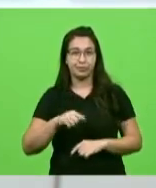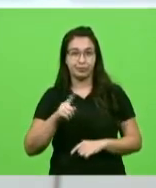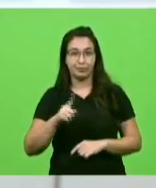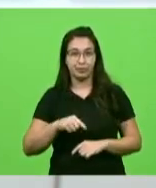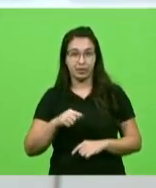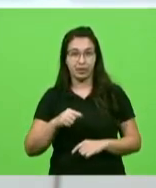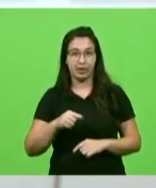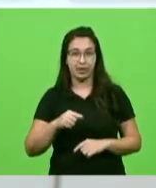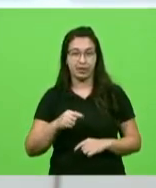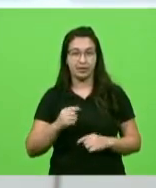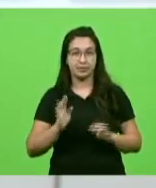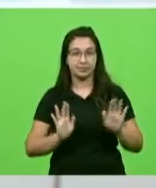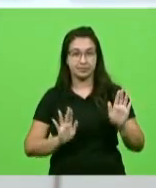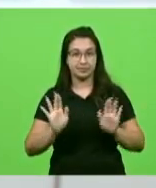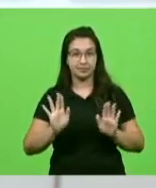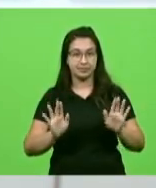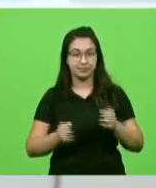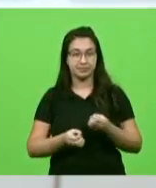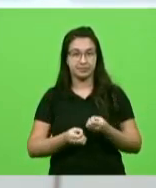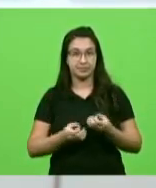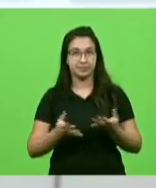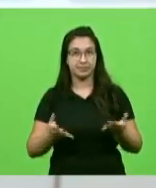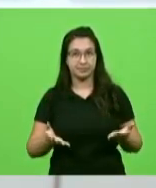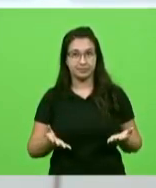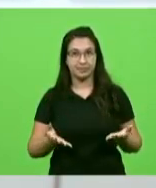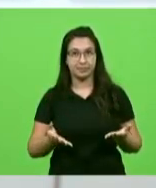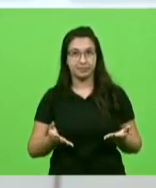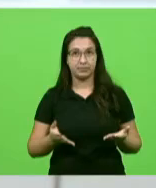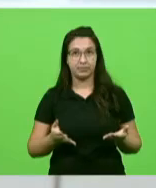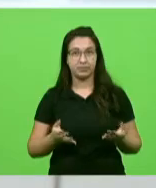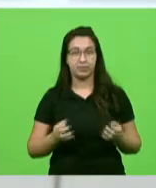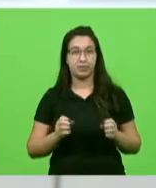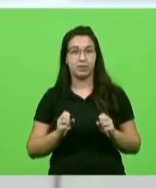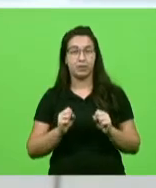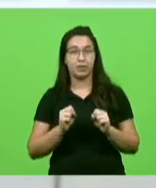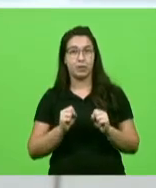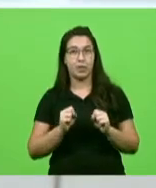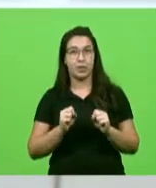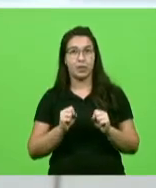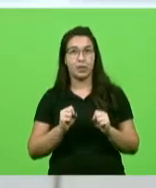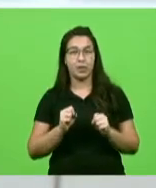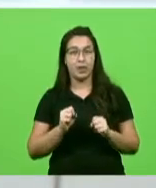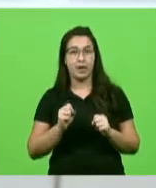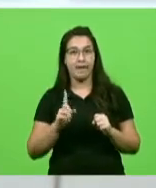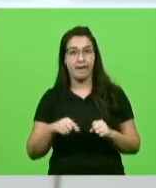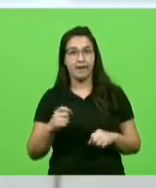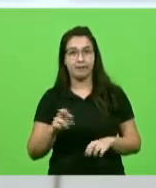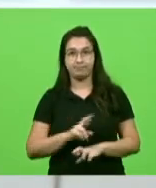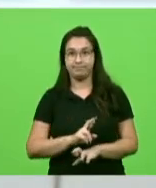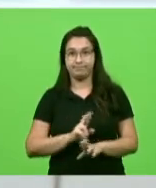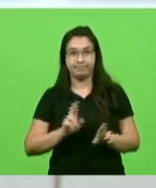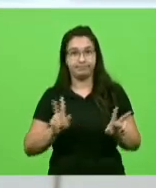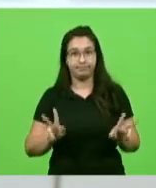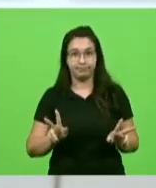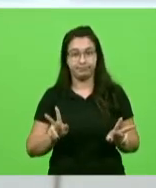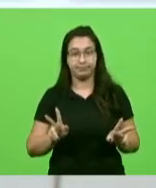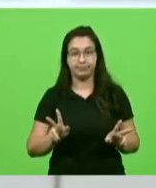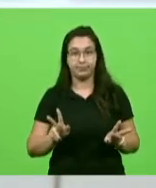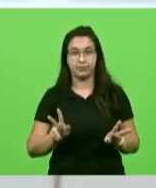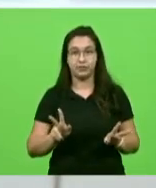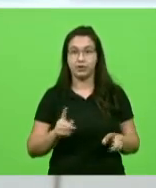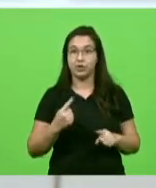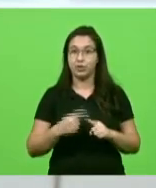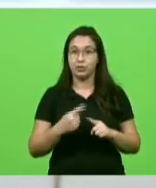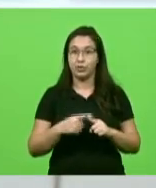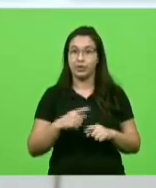meio de dispensa de licitação perfeitamente ajustável a situação de excepcionalidade imposta pela